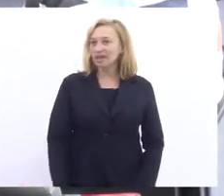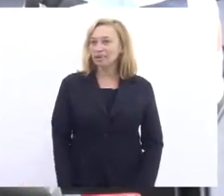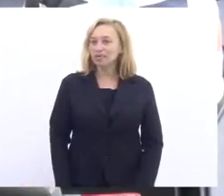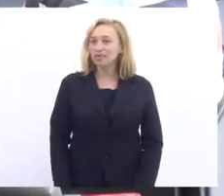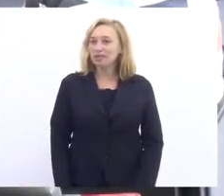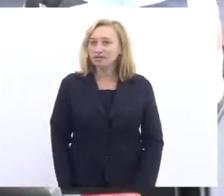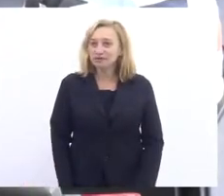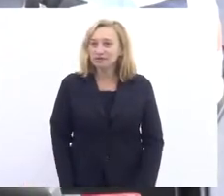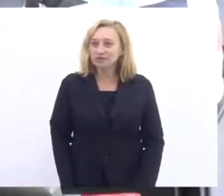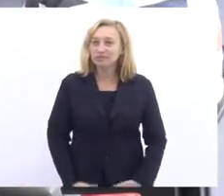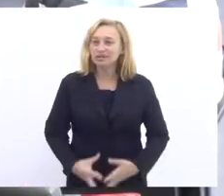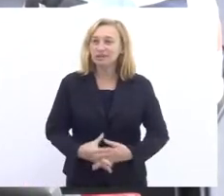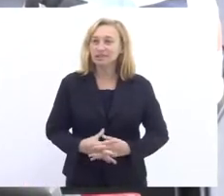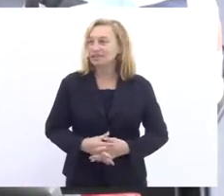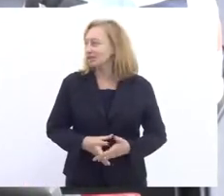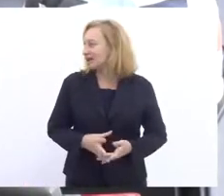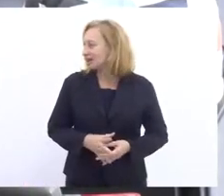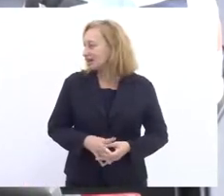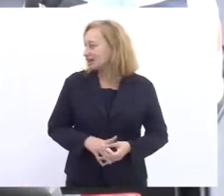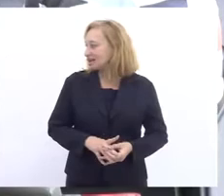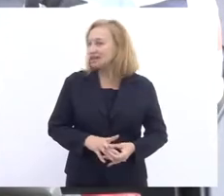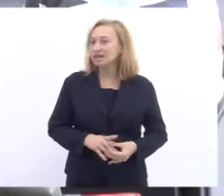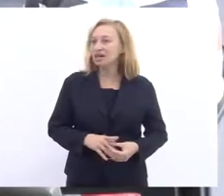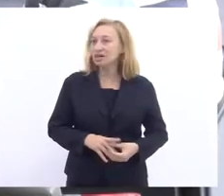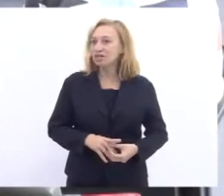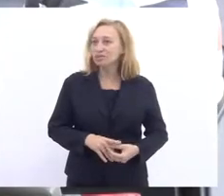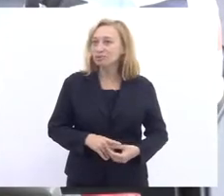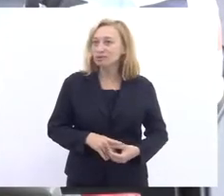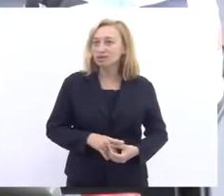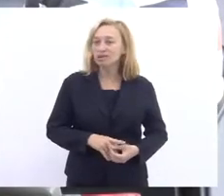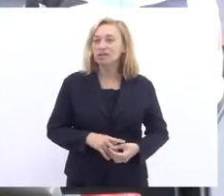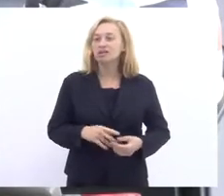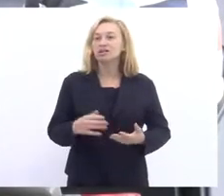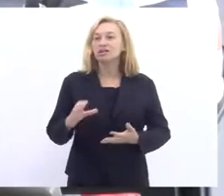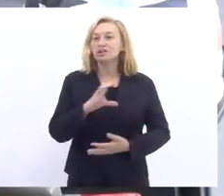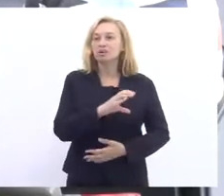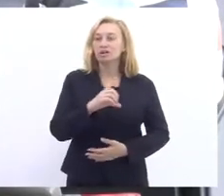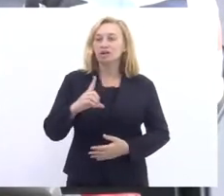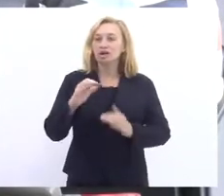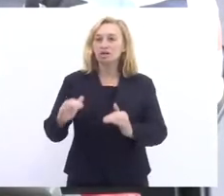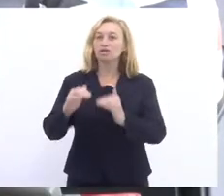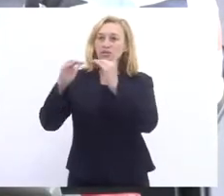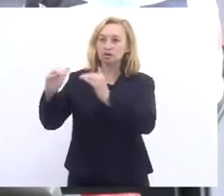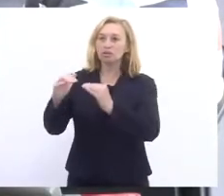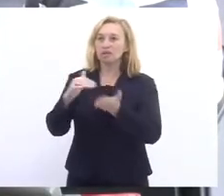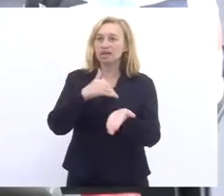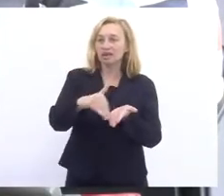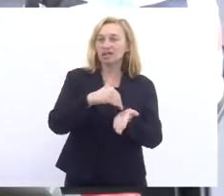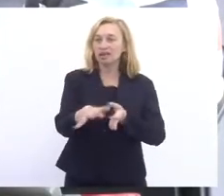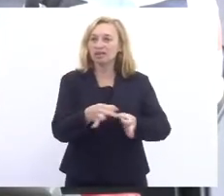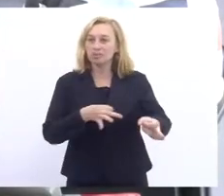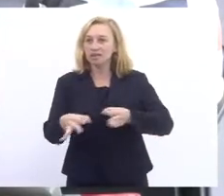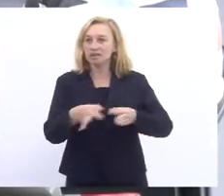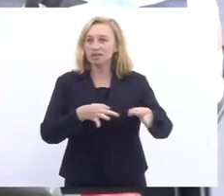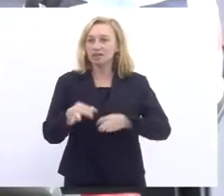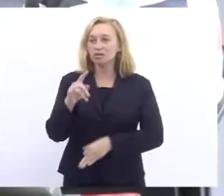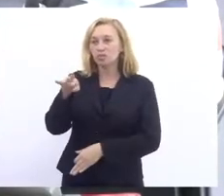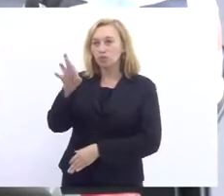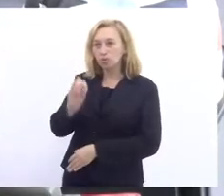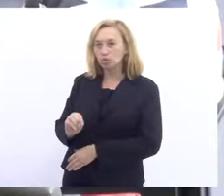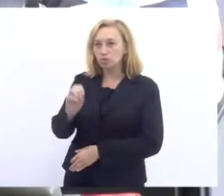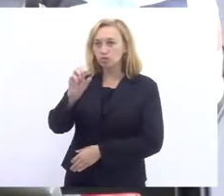ah e também convido meu colega professor da UERJ subsecretário de estado de planejamento o Bruno